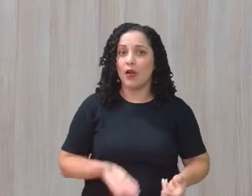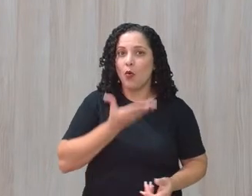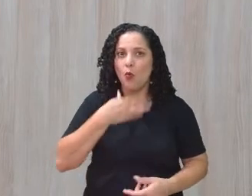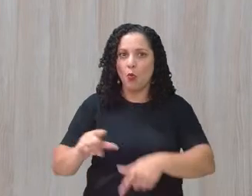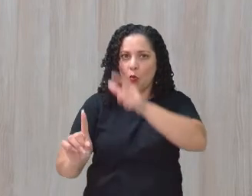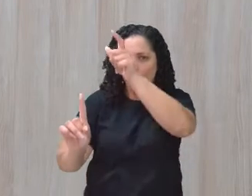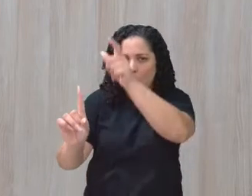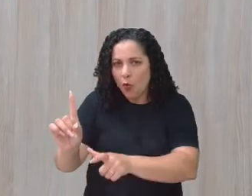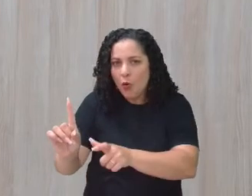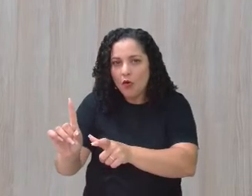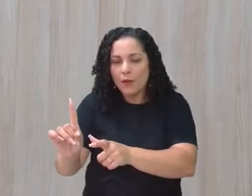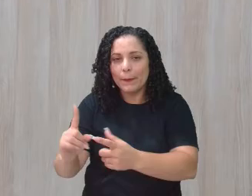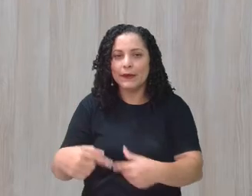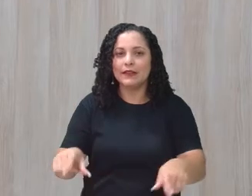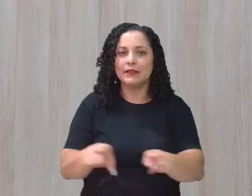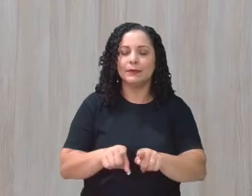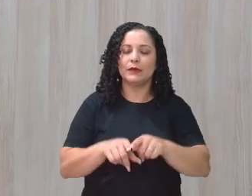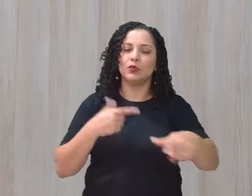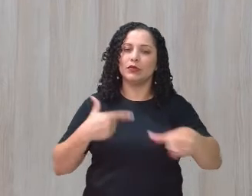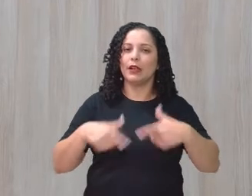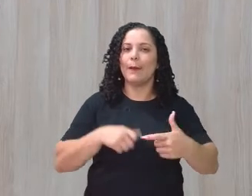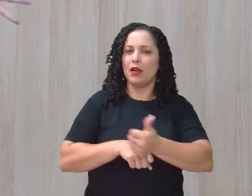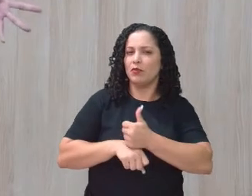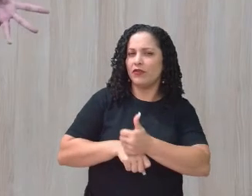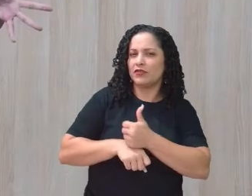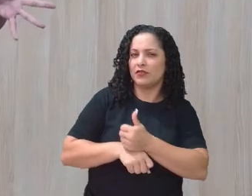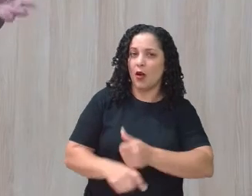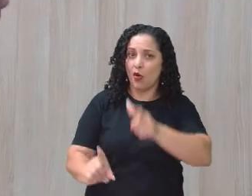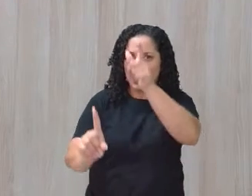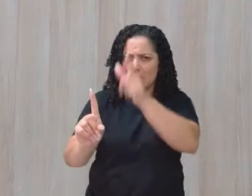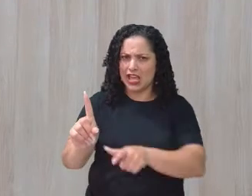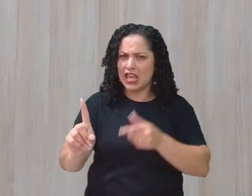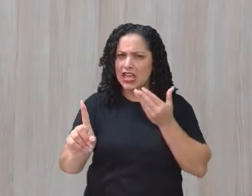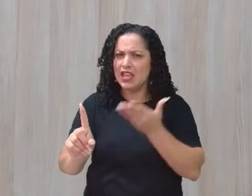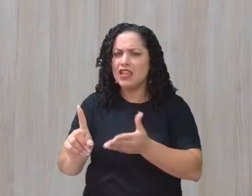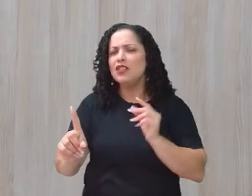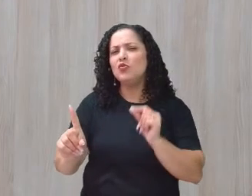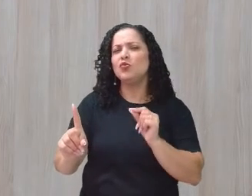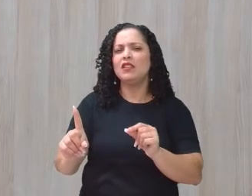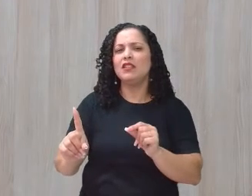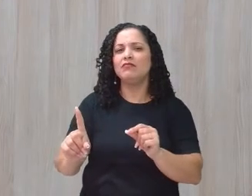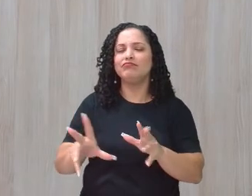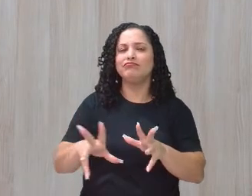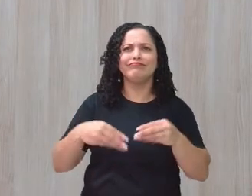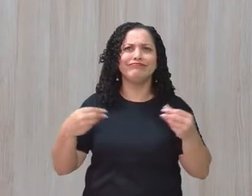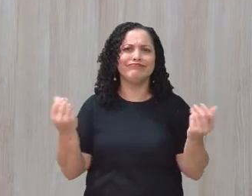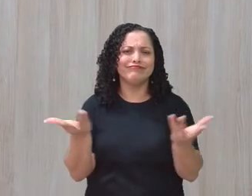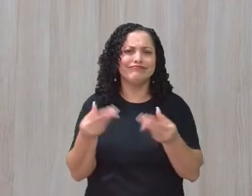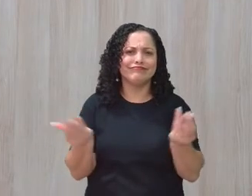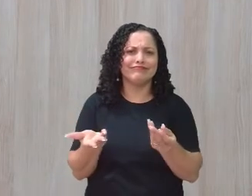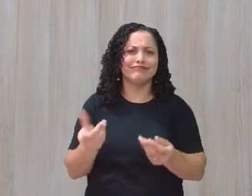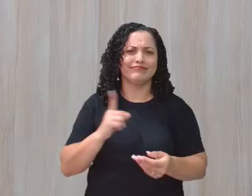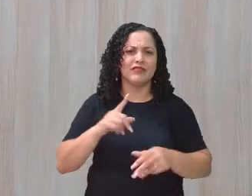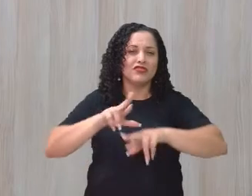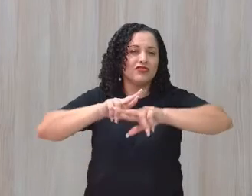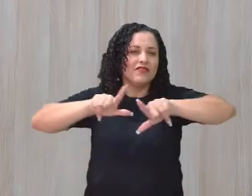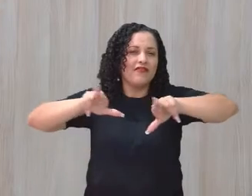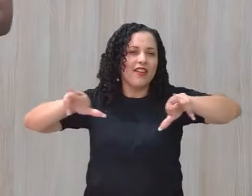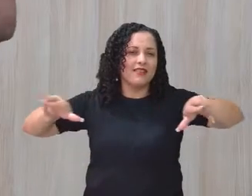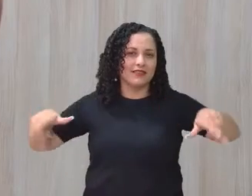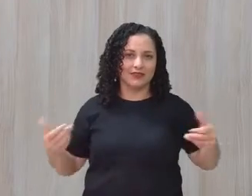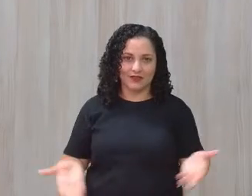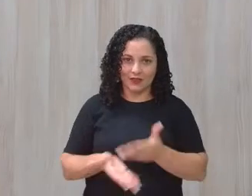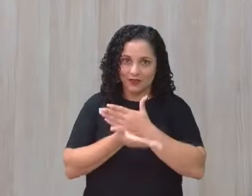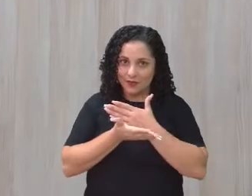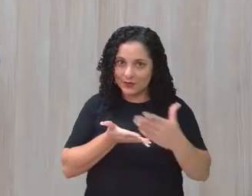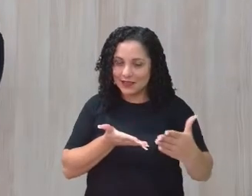na história, o trabalho do carteiro, se ele é uma personagem plana ou uma personagem redonda. Já ouviu falar sobre isso? A gente vai conversar,